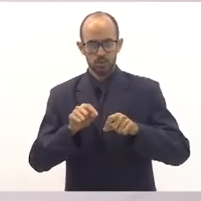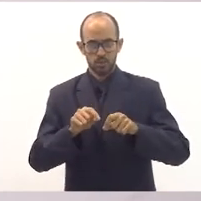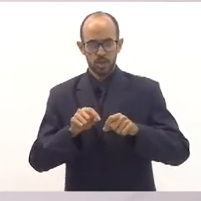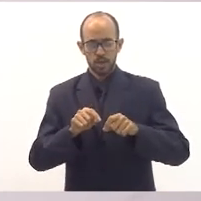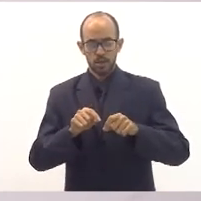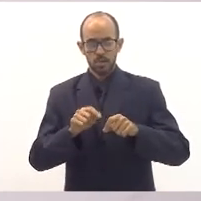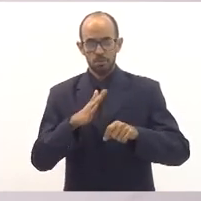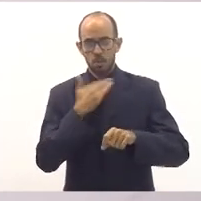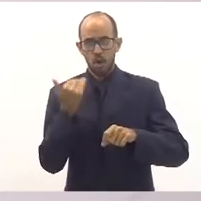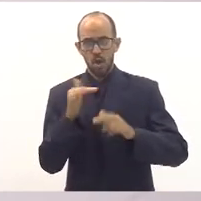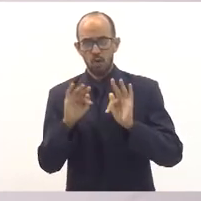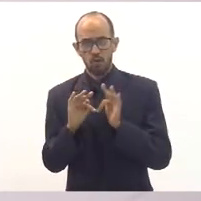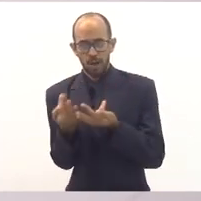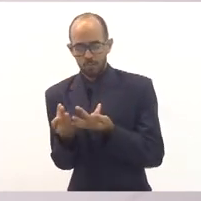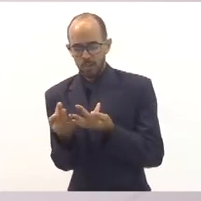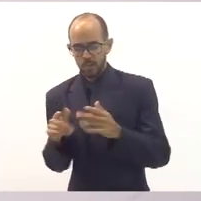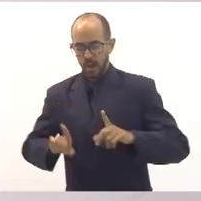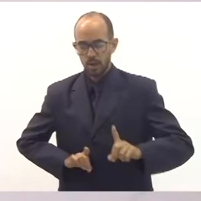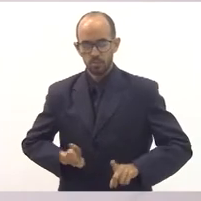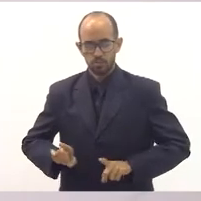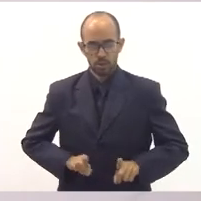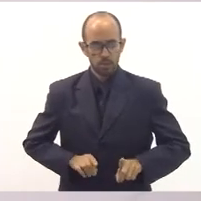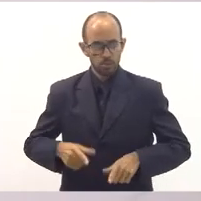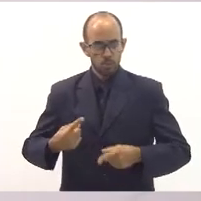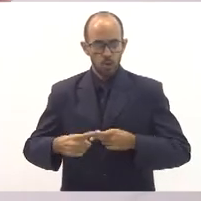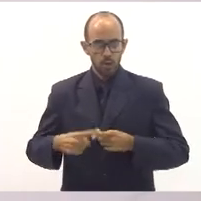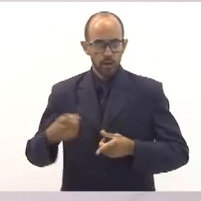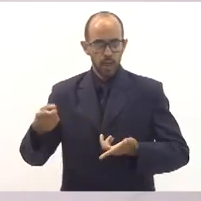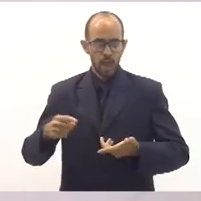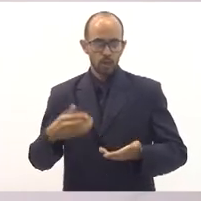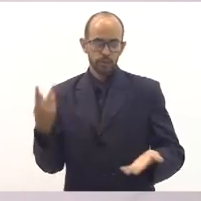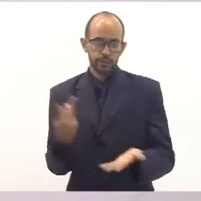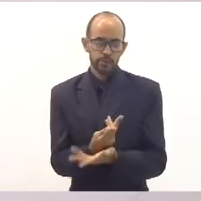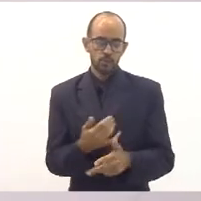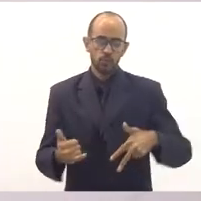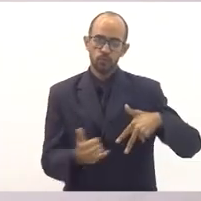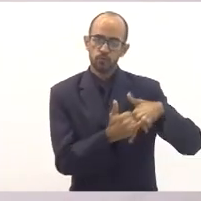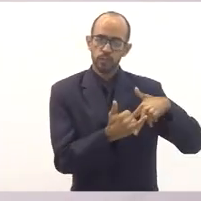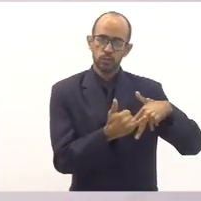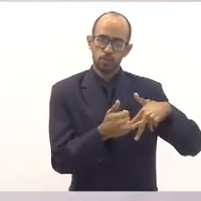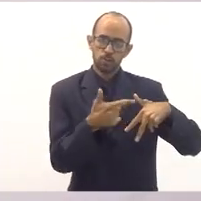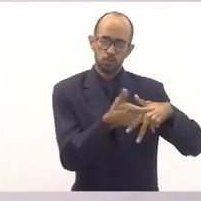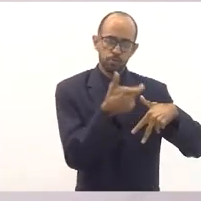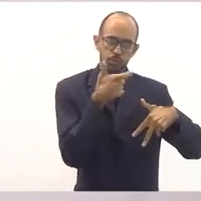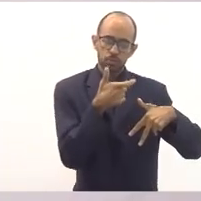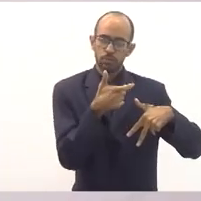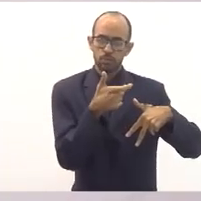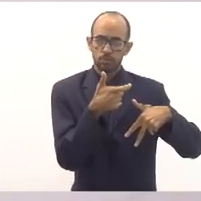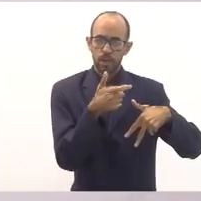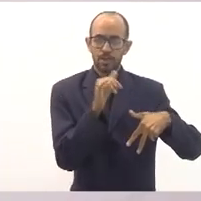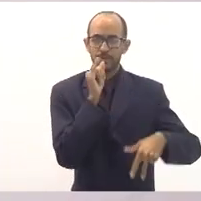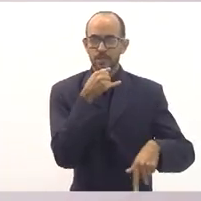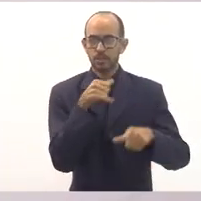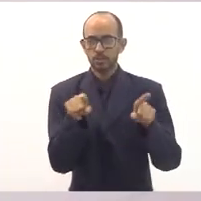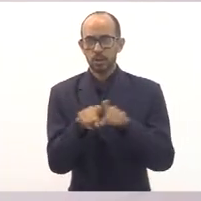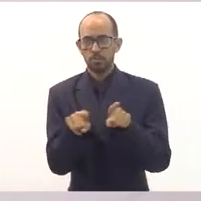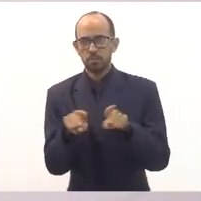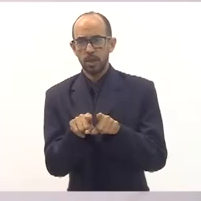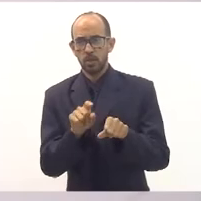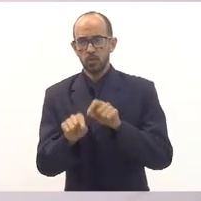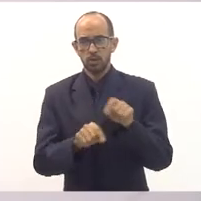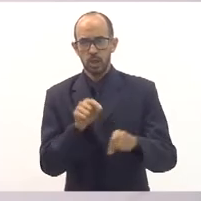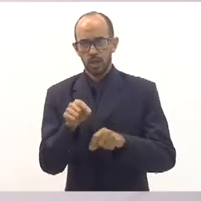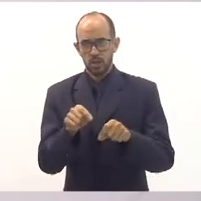parente porque teve um tiroteio e ele foi vítima de bala perdida também como é muito triste você